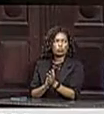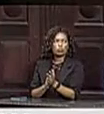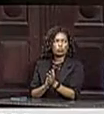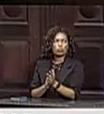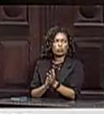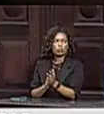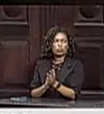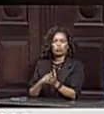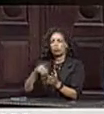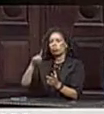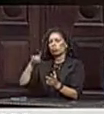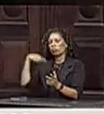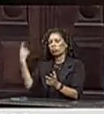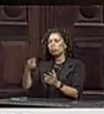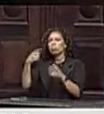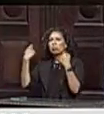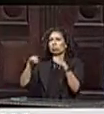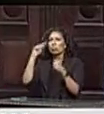estamos diante de algo